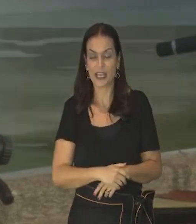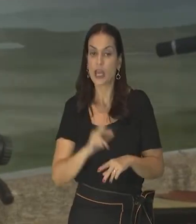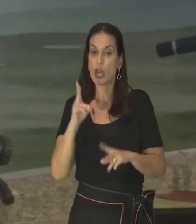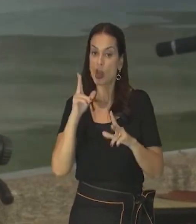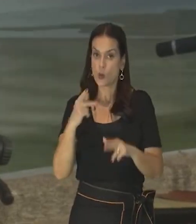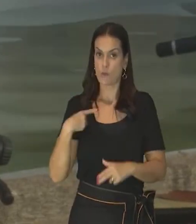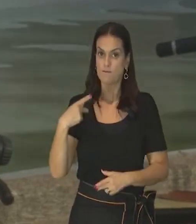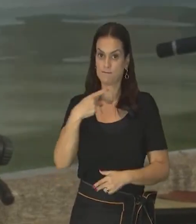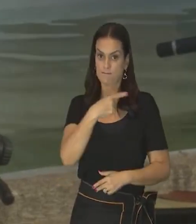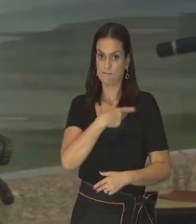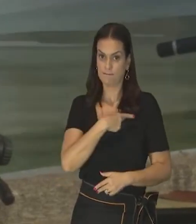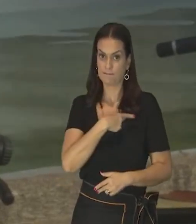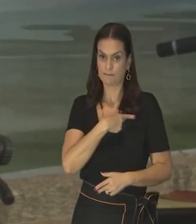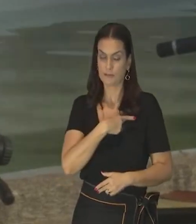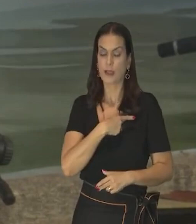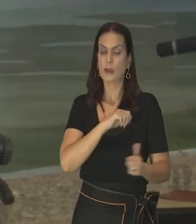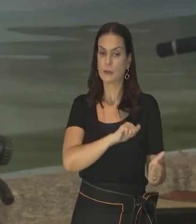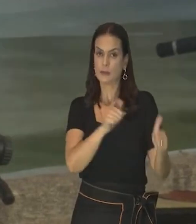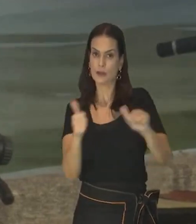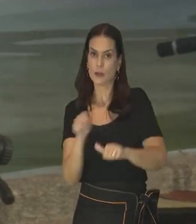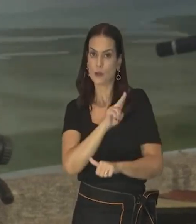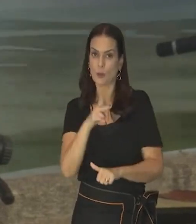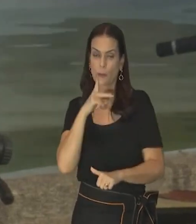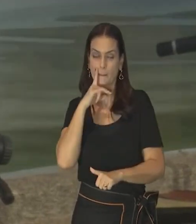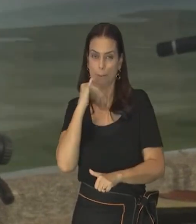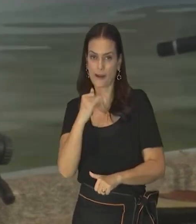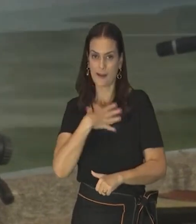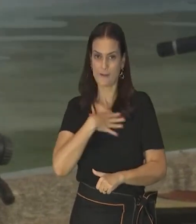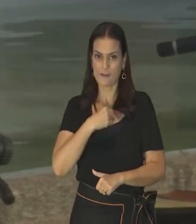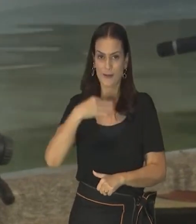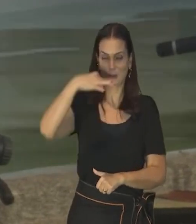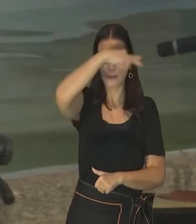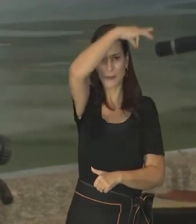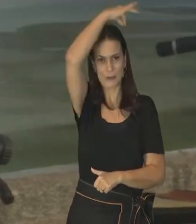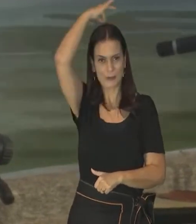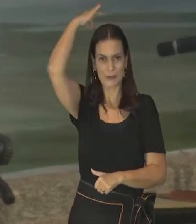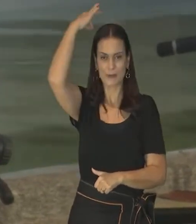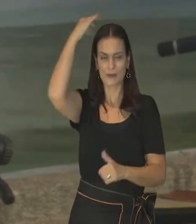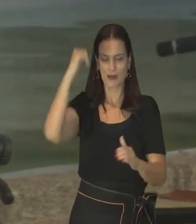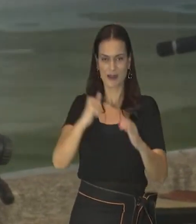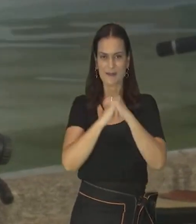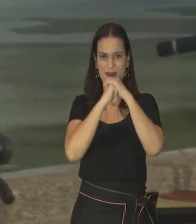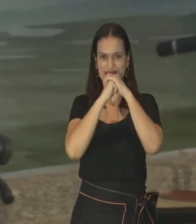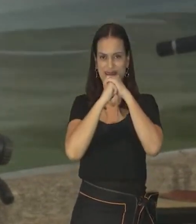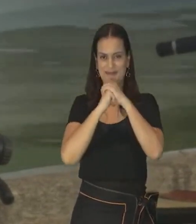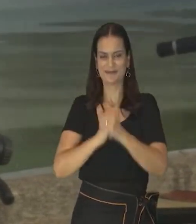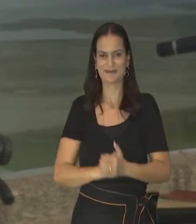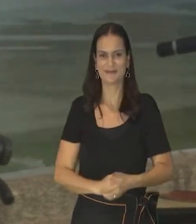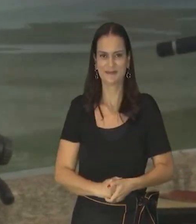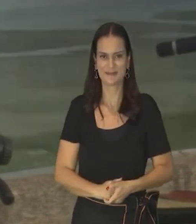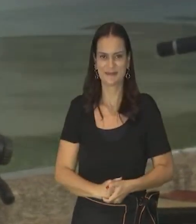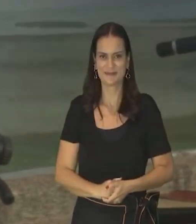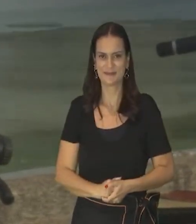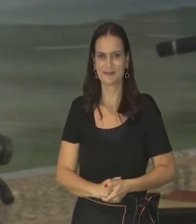do Evangelho, o batizo em nome do Pai, do Filho e do Espírito Santo. Amém.